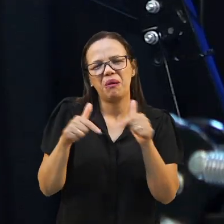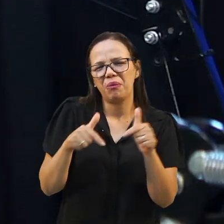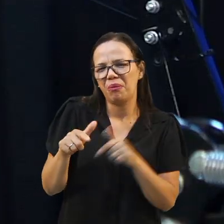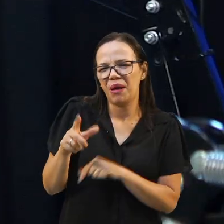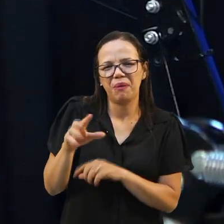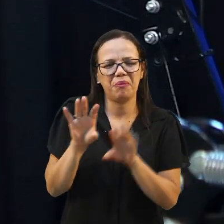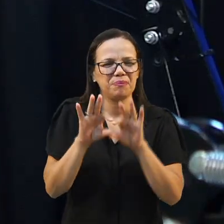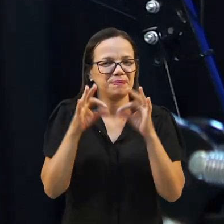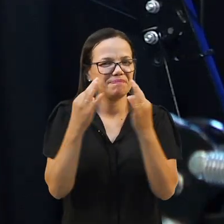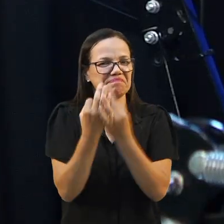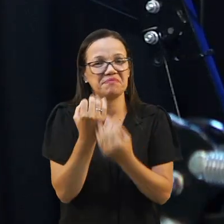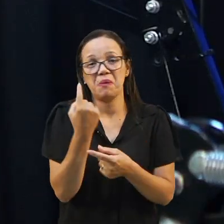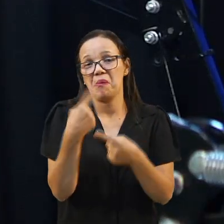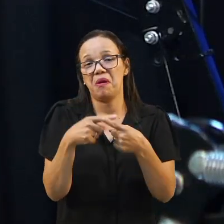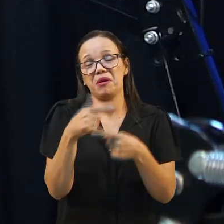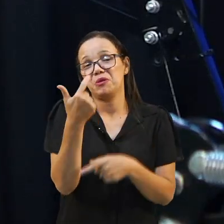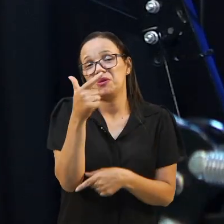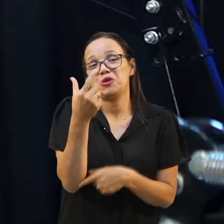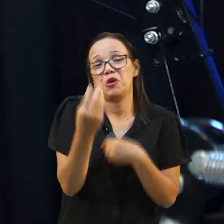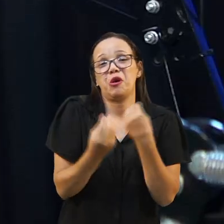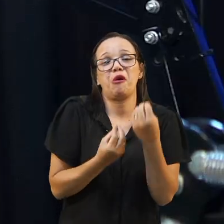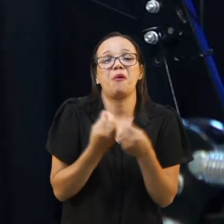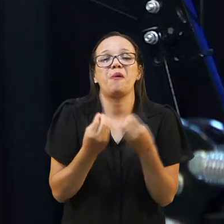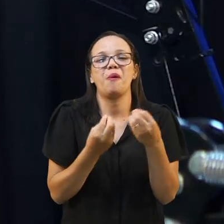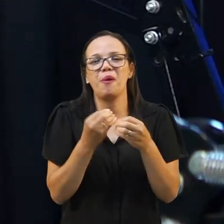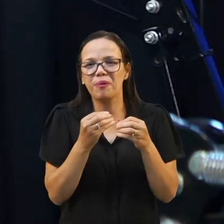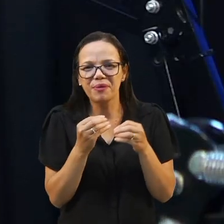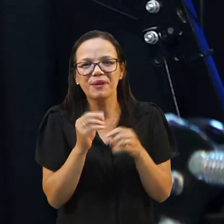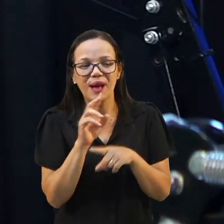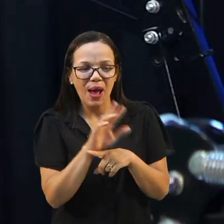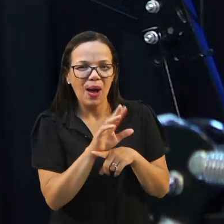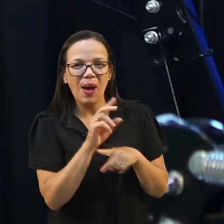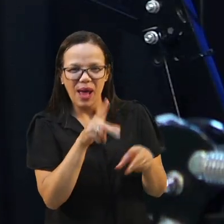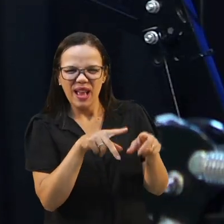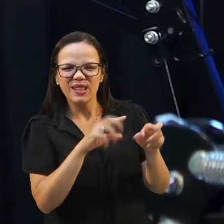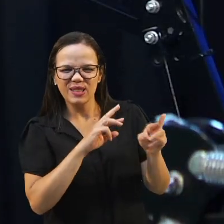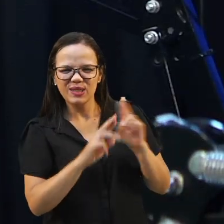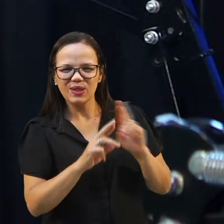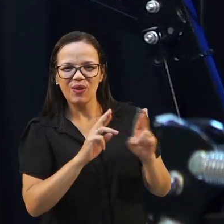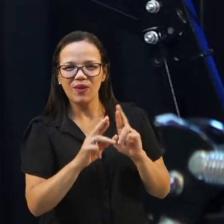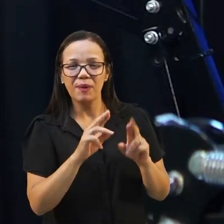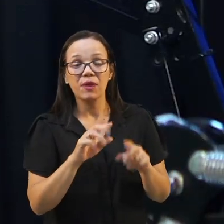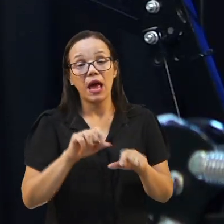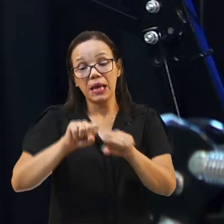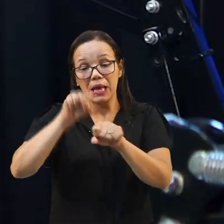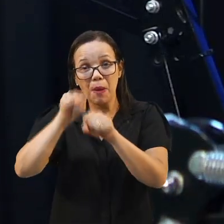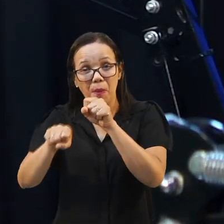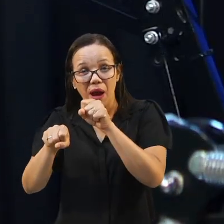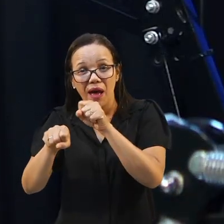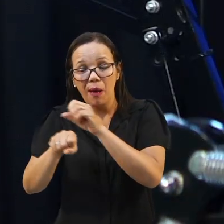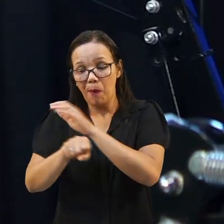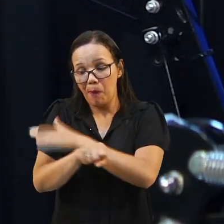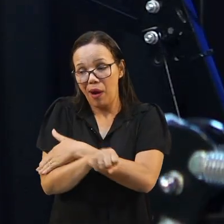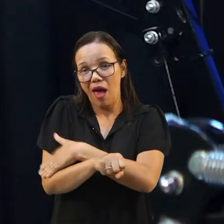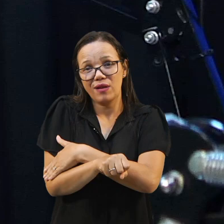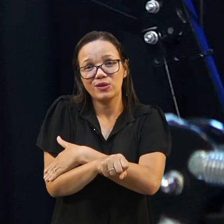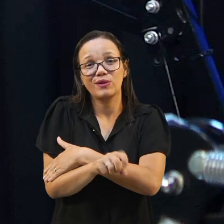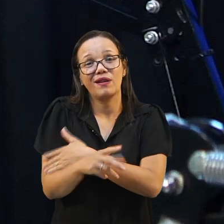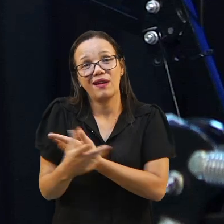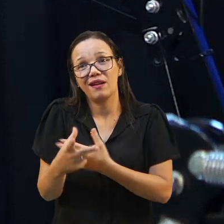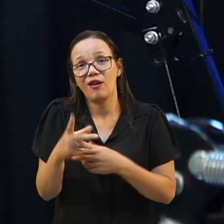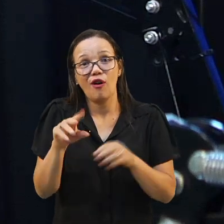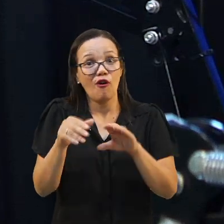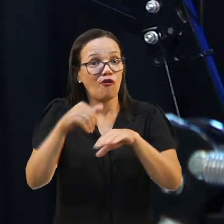havia recursos, né? Então, quebrar um braço era uma coisa muito fora do normal,